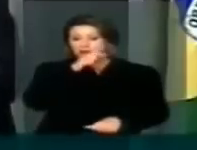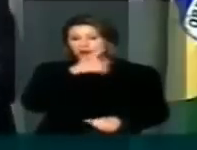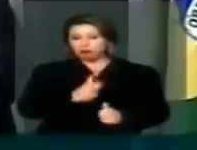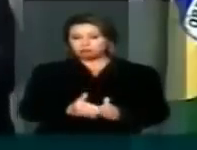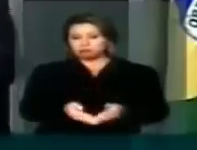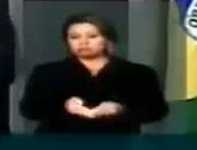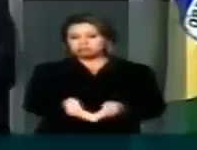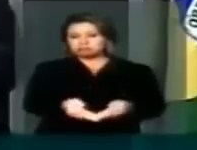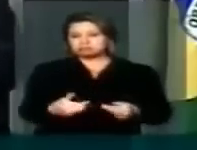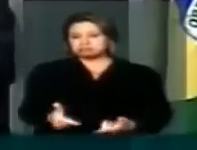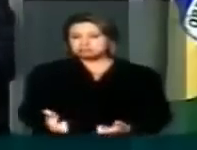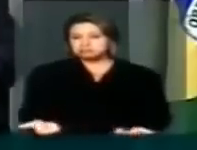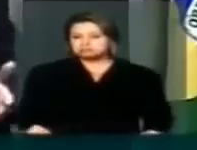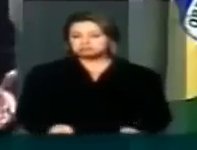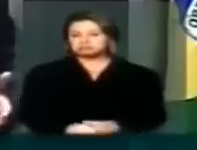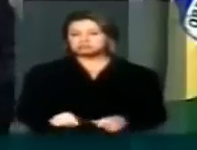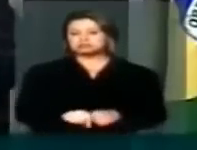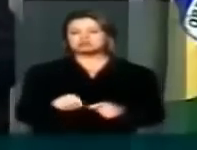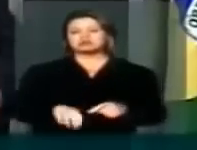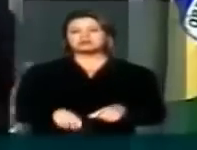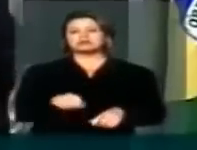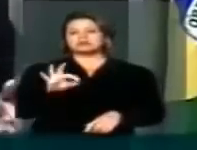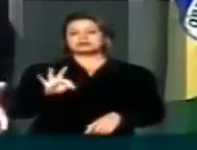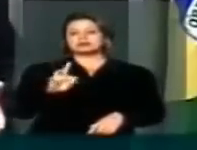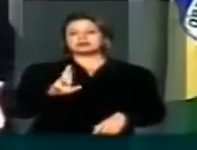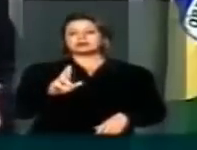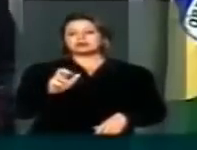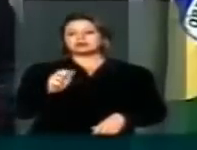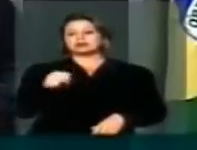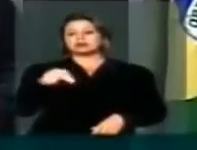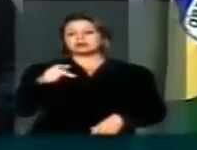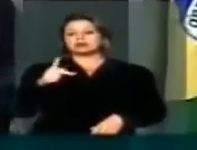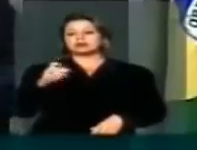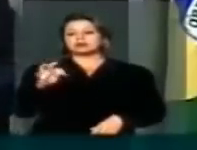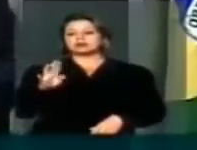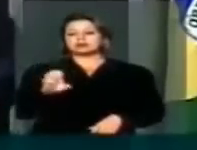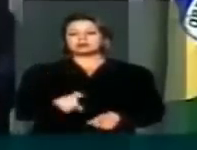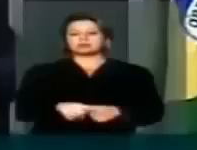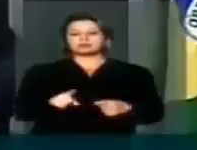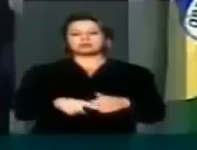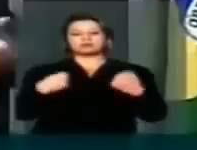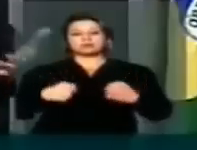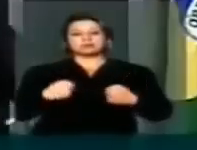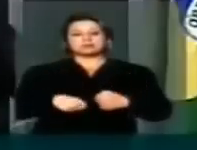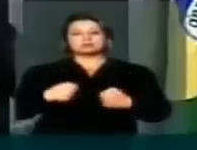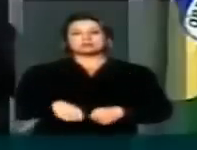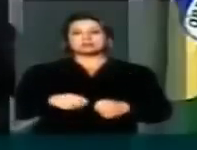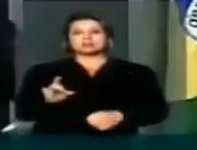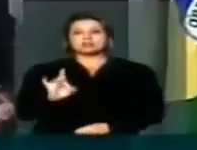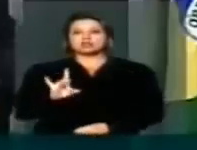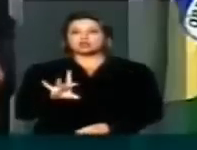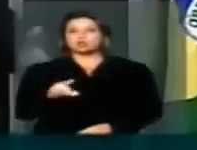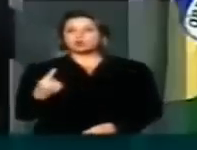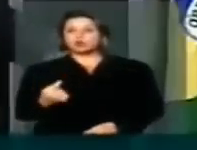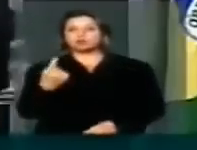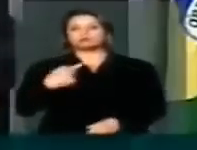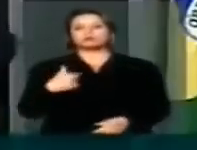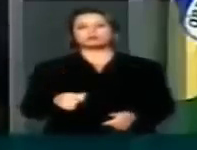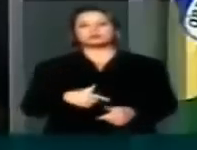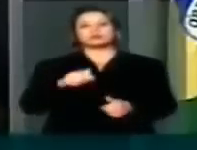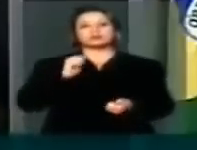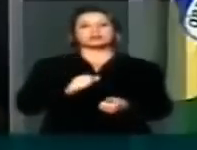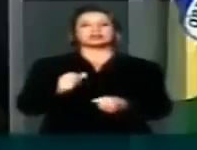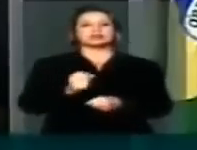num país onde os modais de transporte não funcionam, onde depende exclusivamente e praticamente das